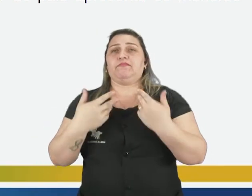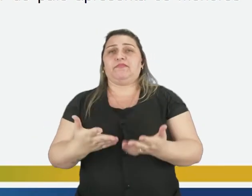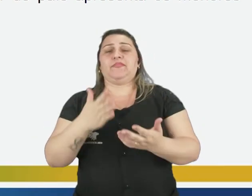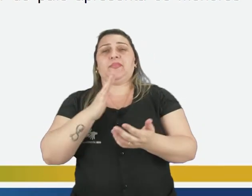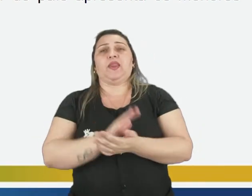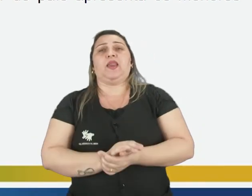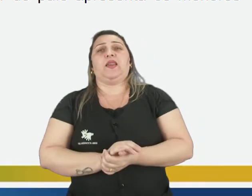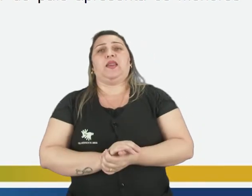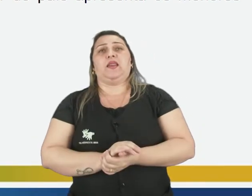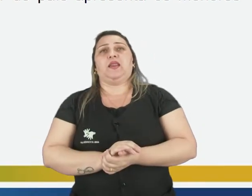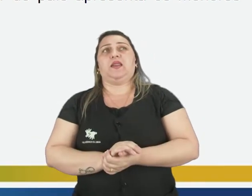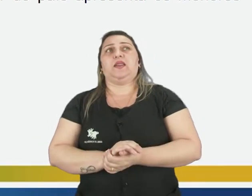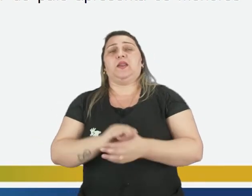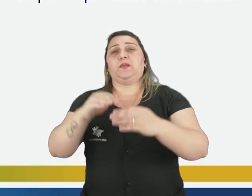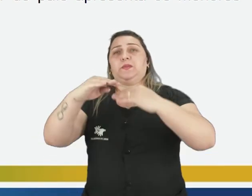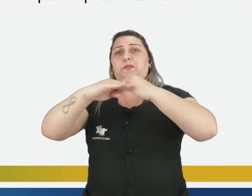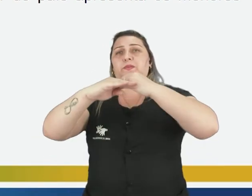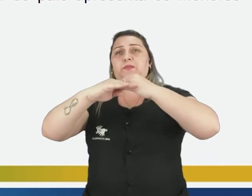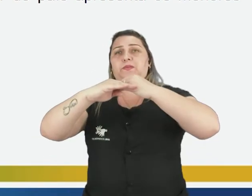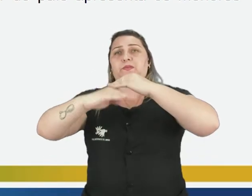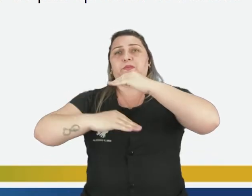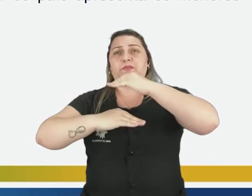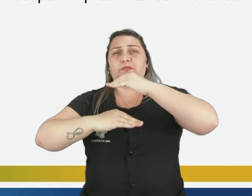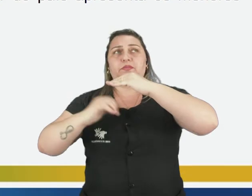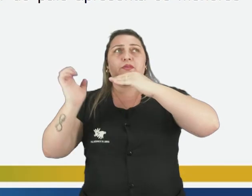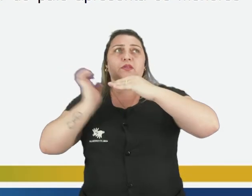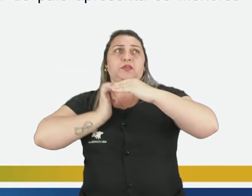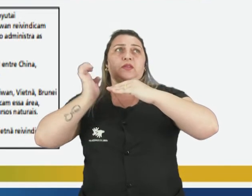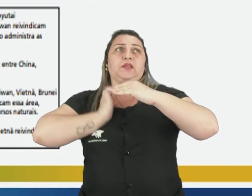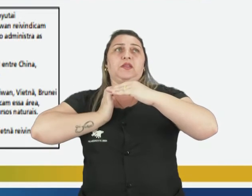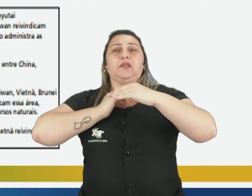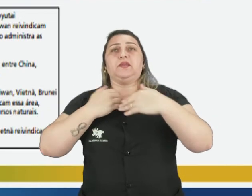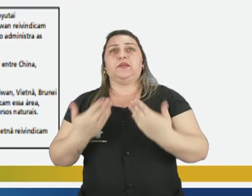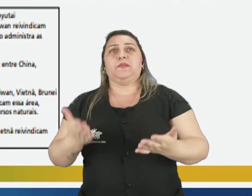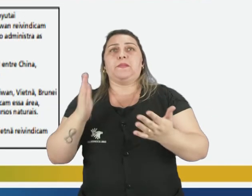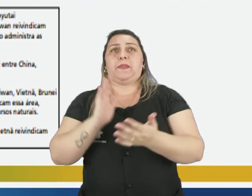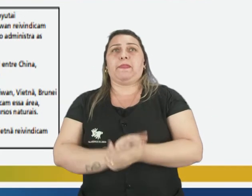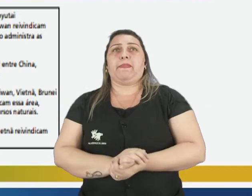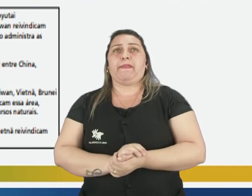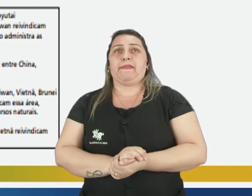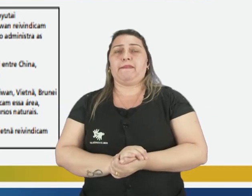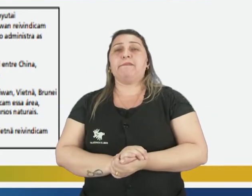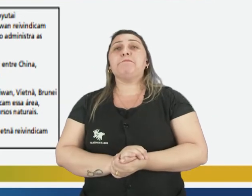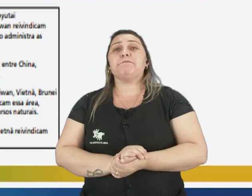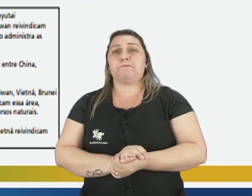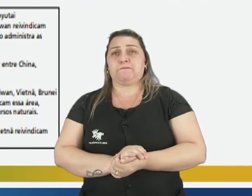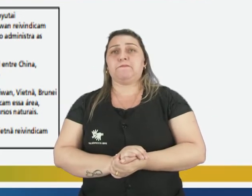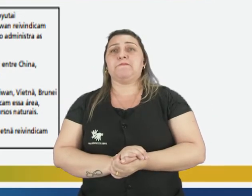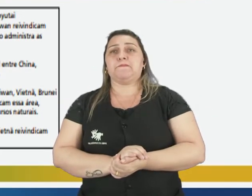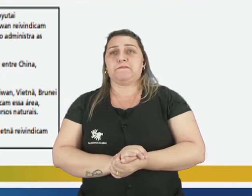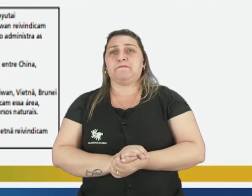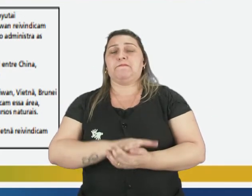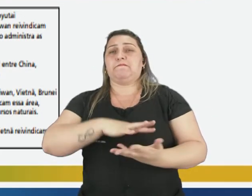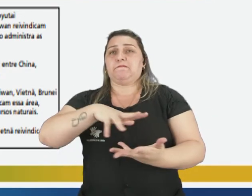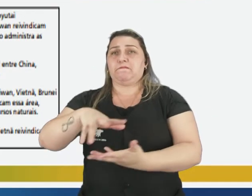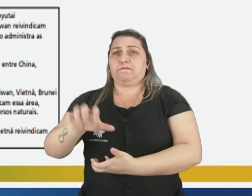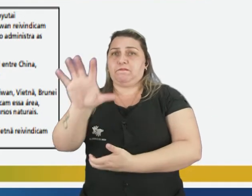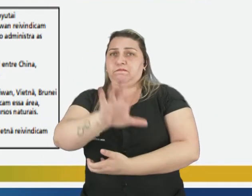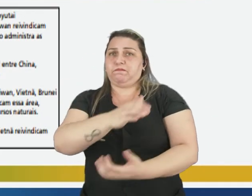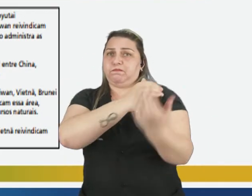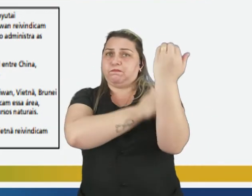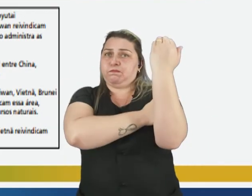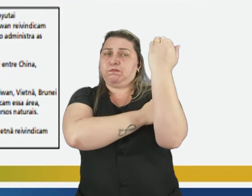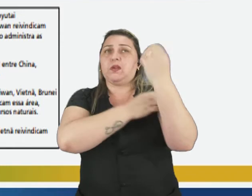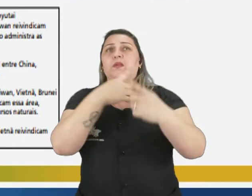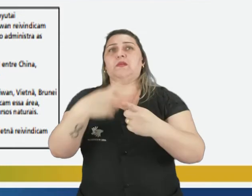a renda é desigual, a distribuição de riqueza ainda é desigual. E aí, ela é considerada uma potência regional porque